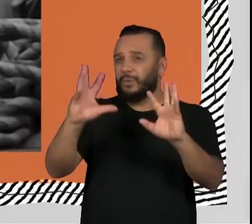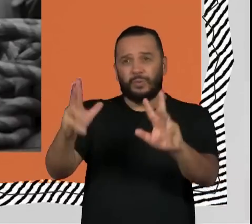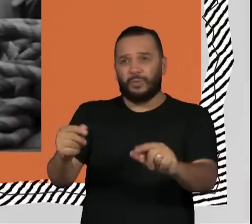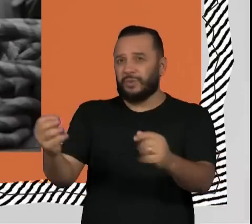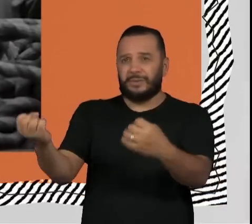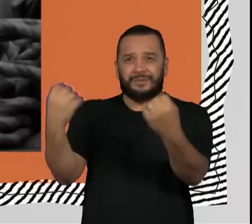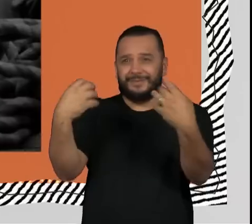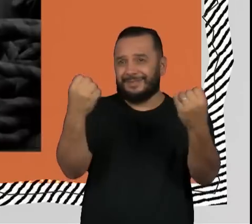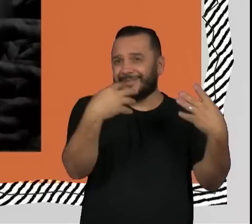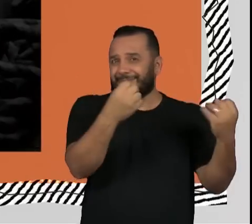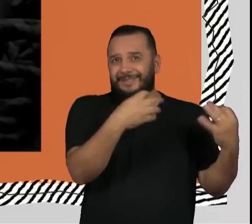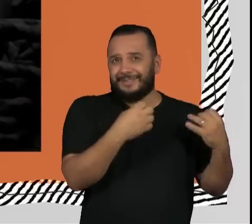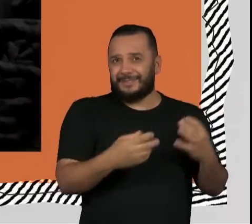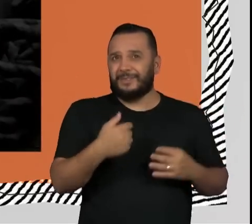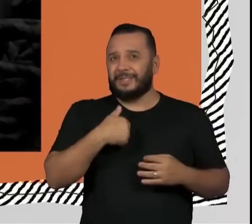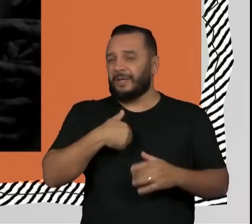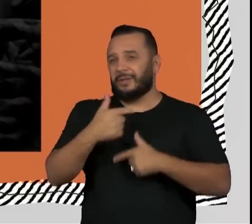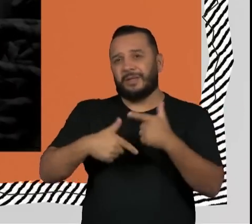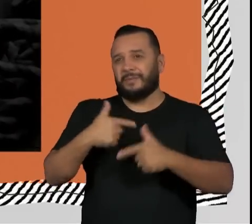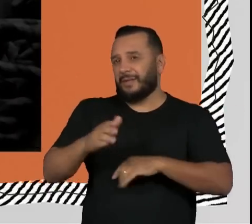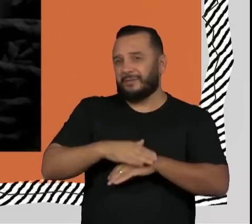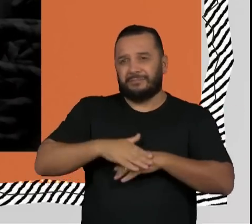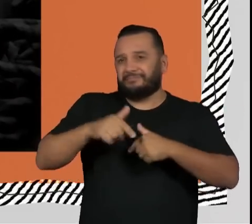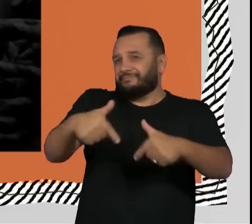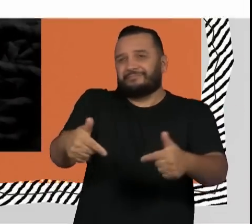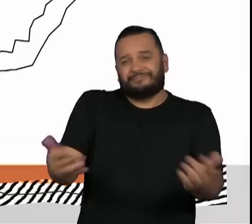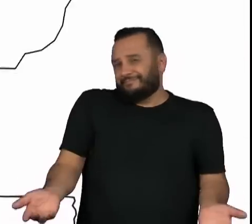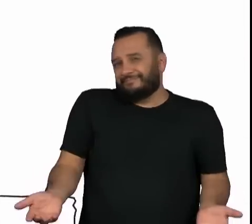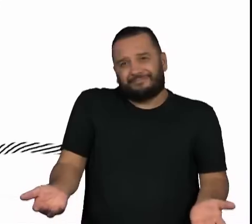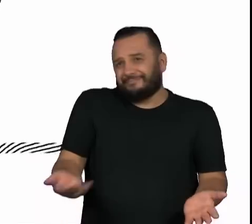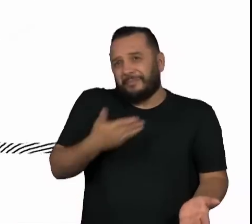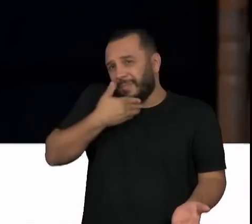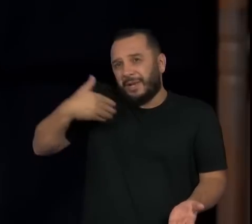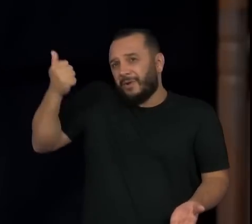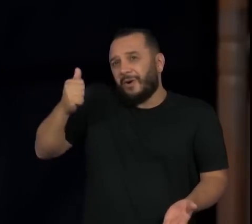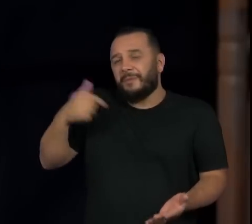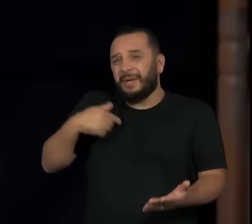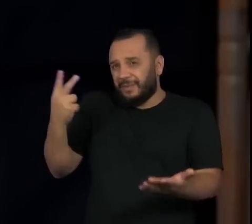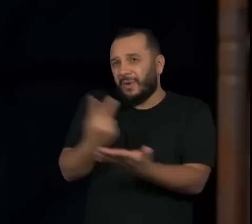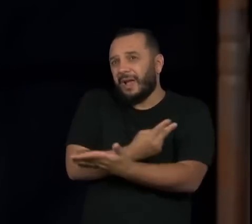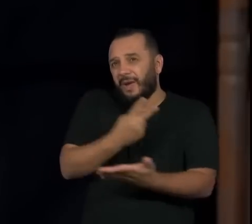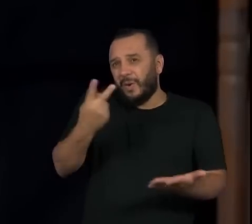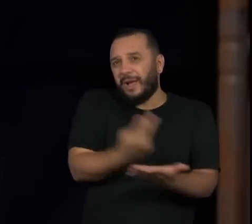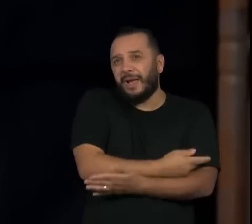isso. E eu fiz o melhor que eu pude, cometendo um monte de erro, mas foi o melhor que eu